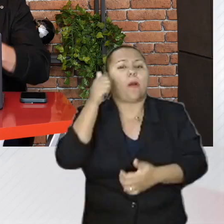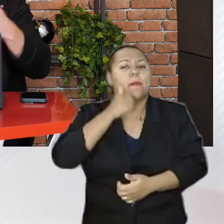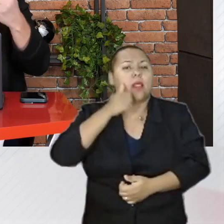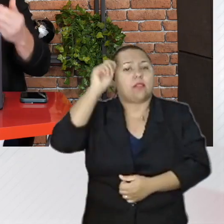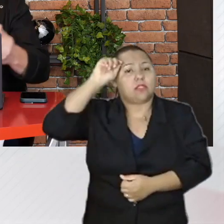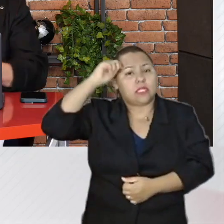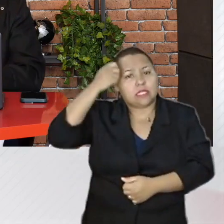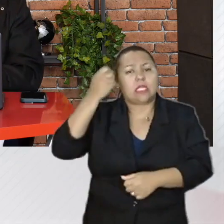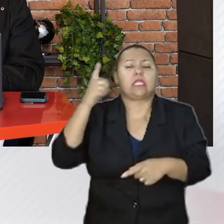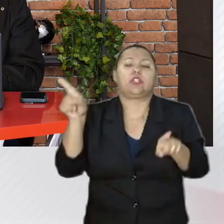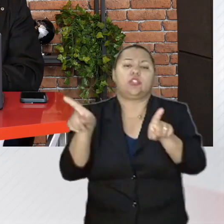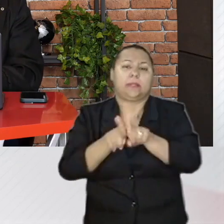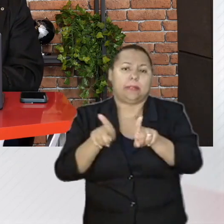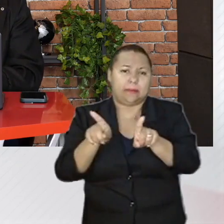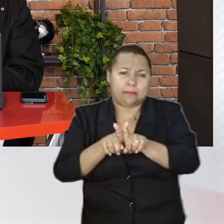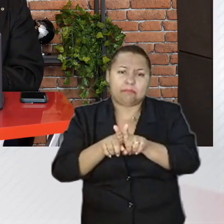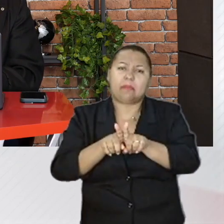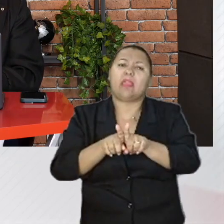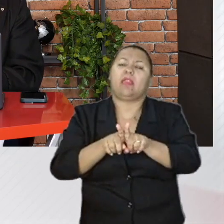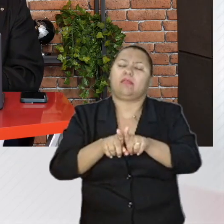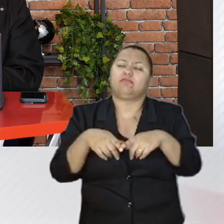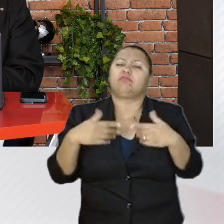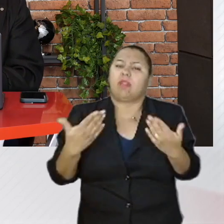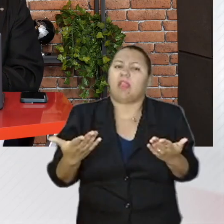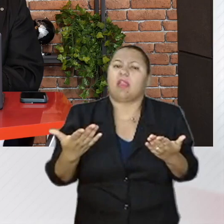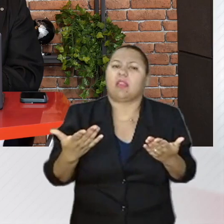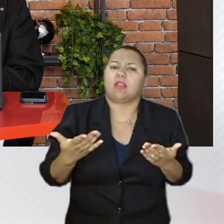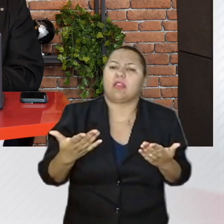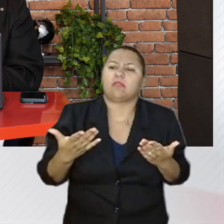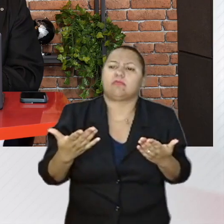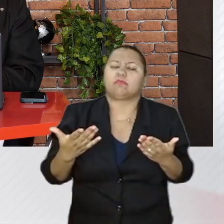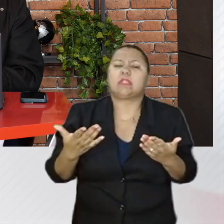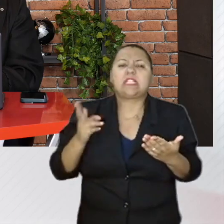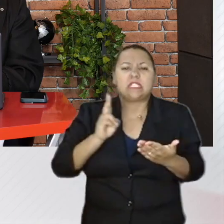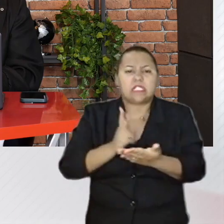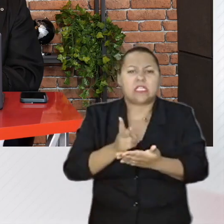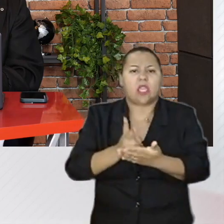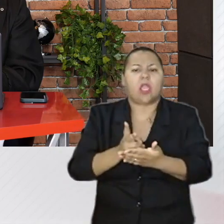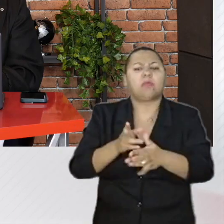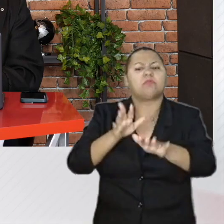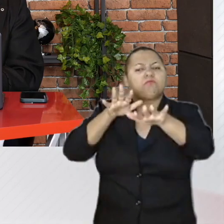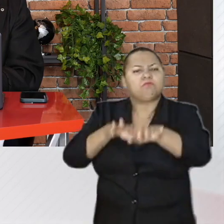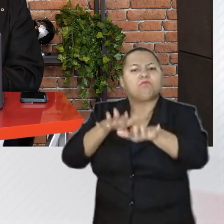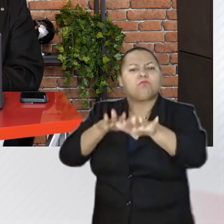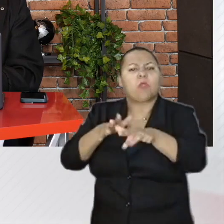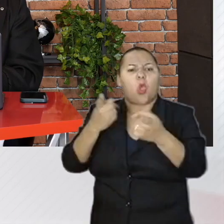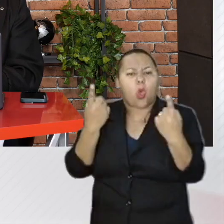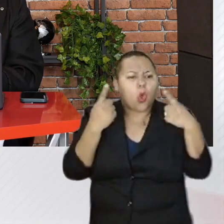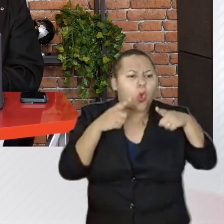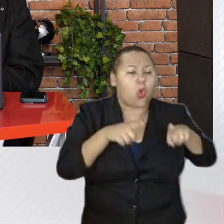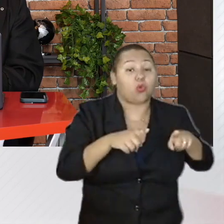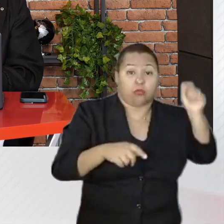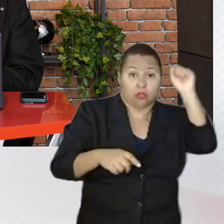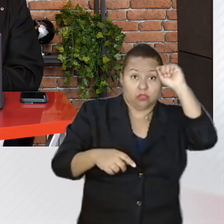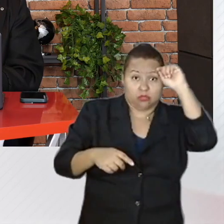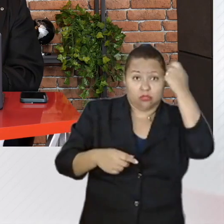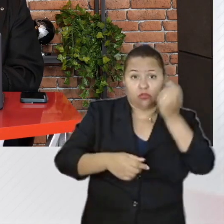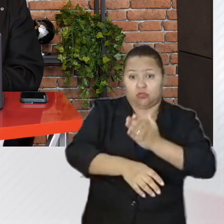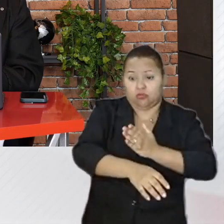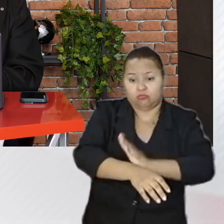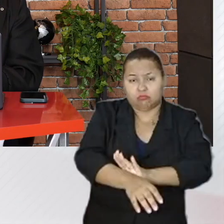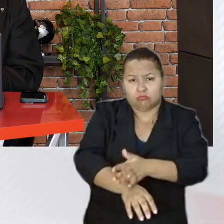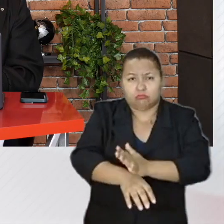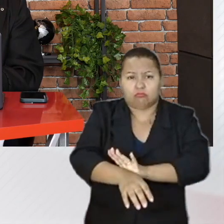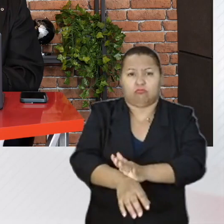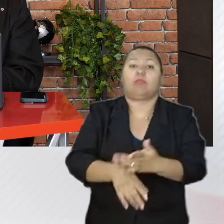também você está naquela frente, né, de combate ao racismo, que é fundamental. Tudo isso ainda no primeiro mandato, quer